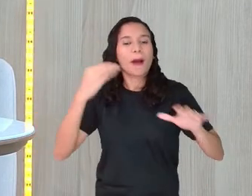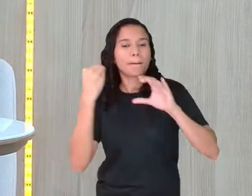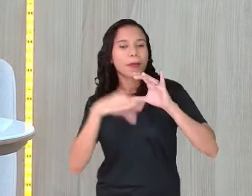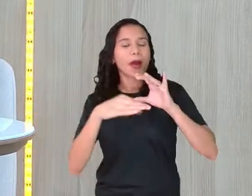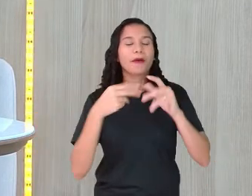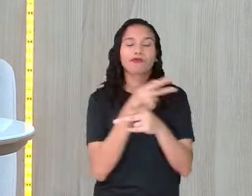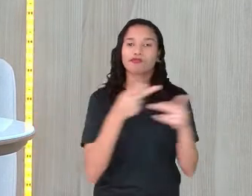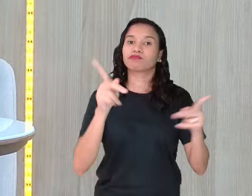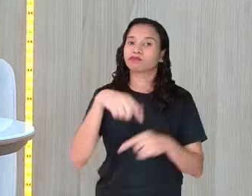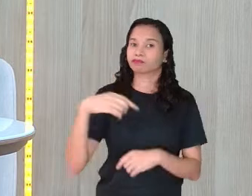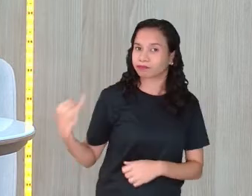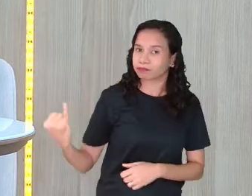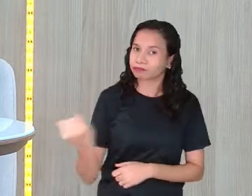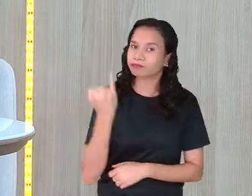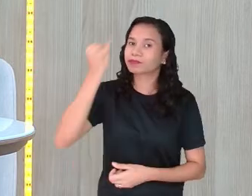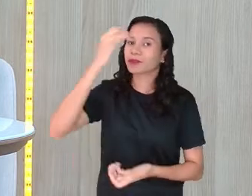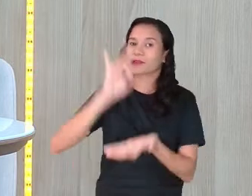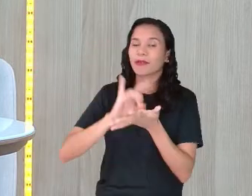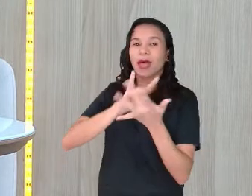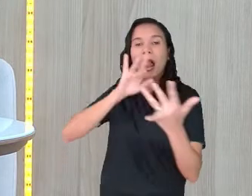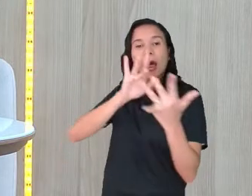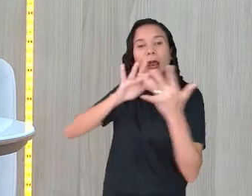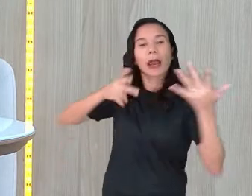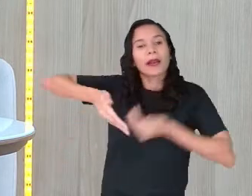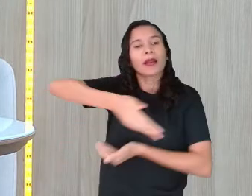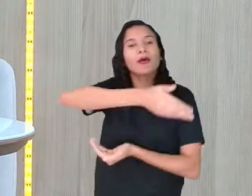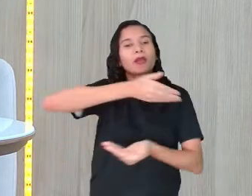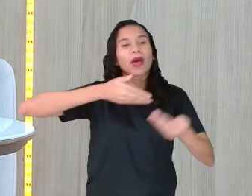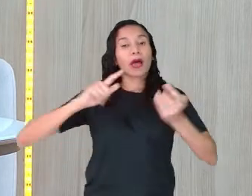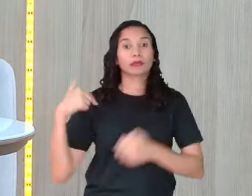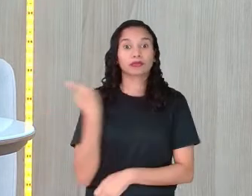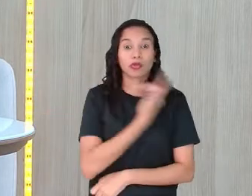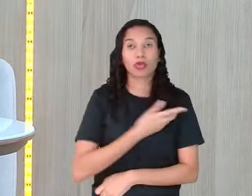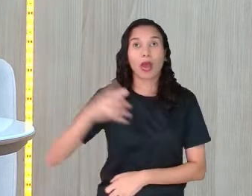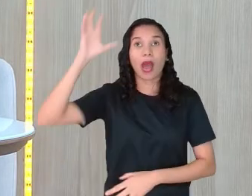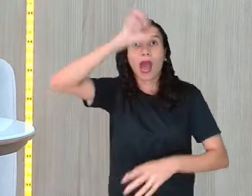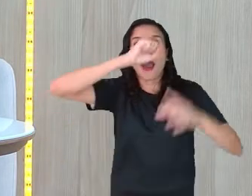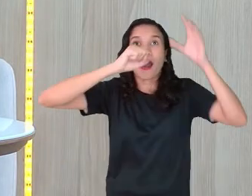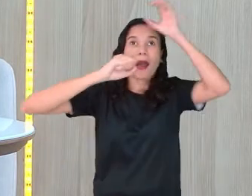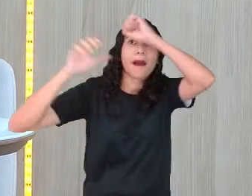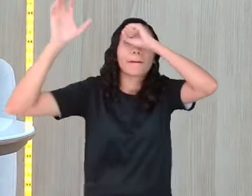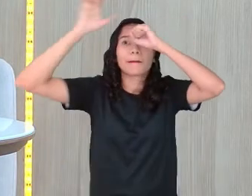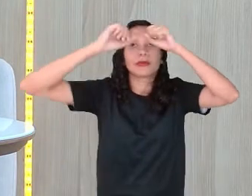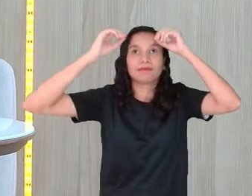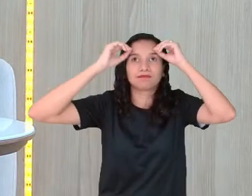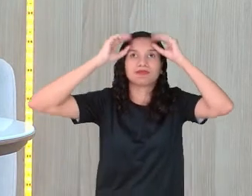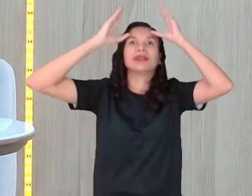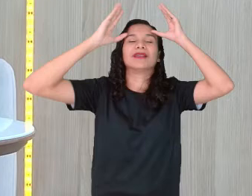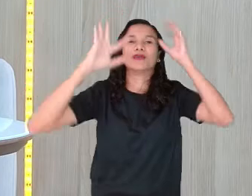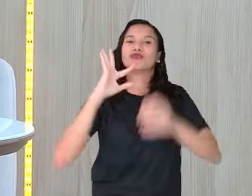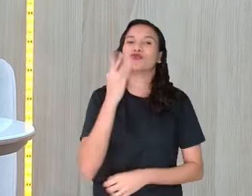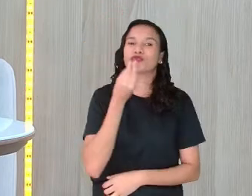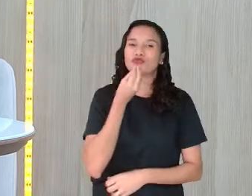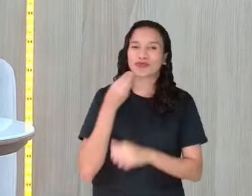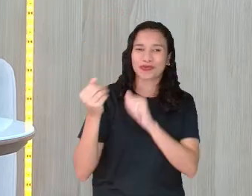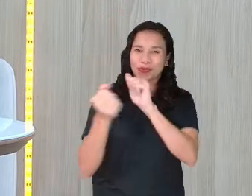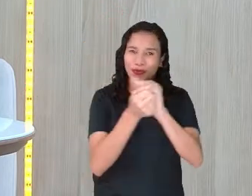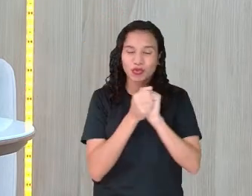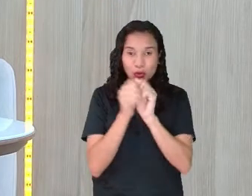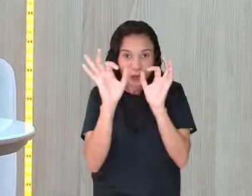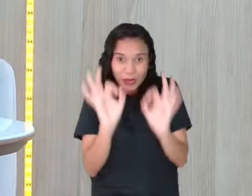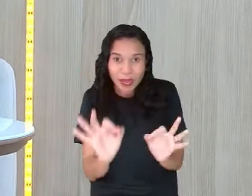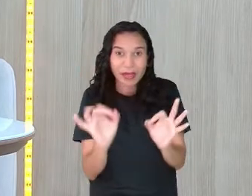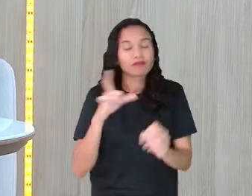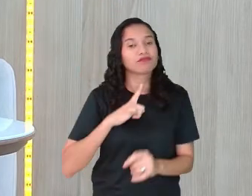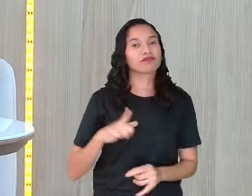recado aí, a importância, né, dessa interação para a gente aprender, né, e construir juntos aqui o conhecimento, certo? Eu estou